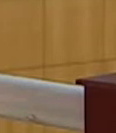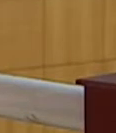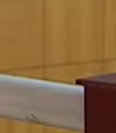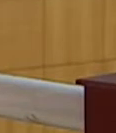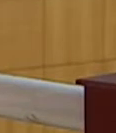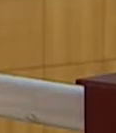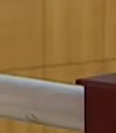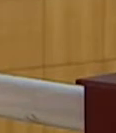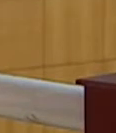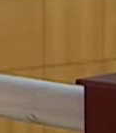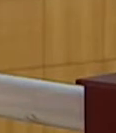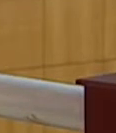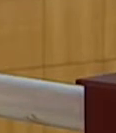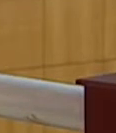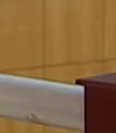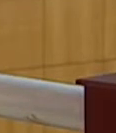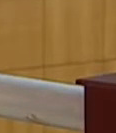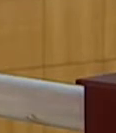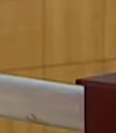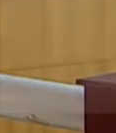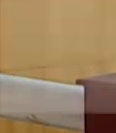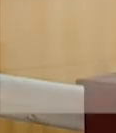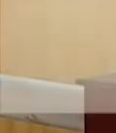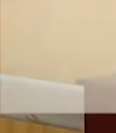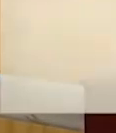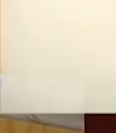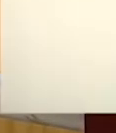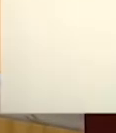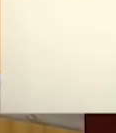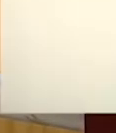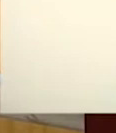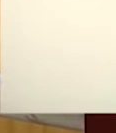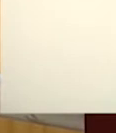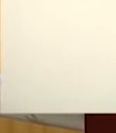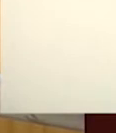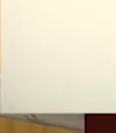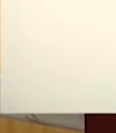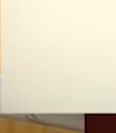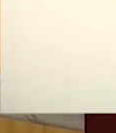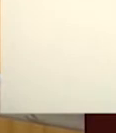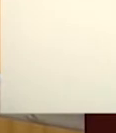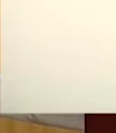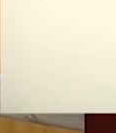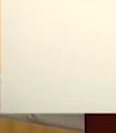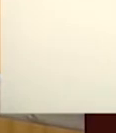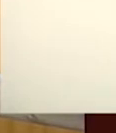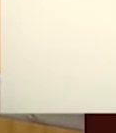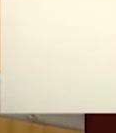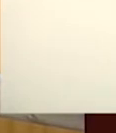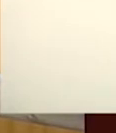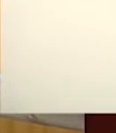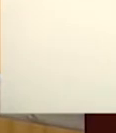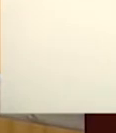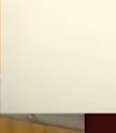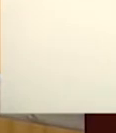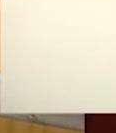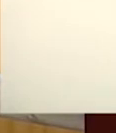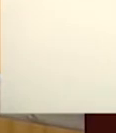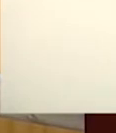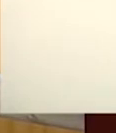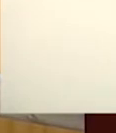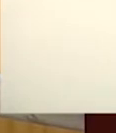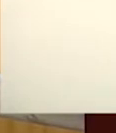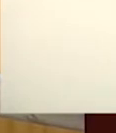Olá, boa tarde, boa semana para você. Estamos ao vivo para a transmissão da sessão ordinária desta segunda-feira. Hoje, na ordem do